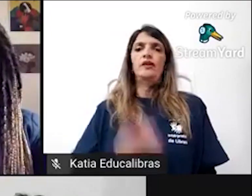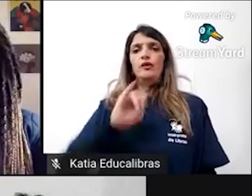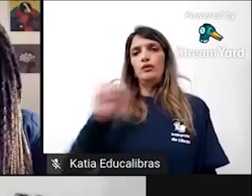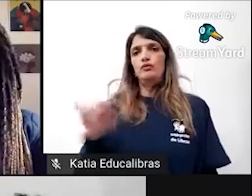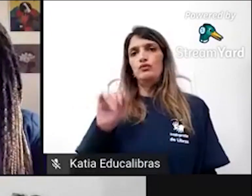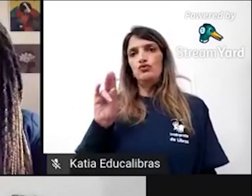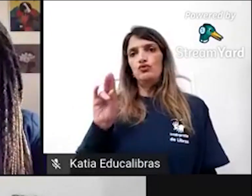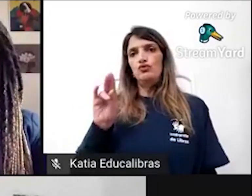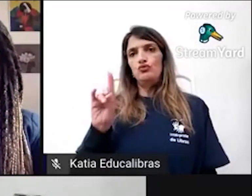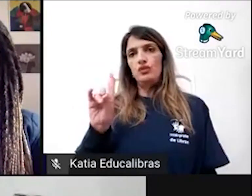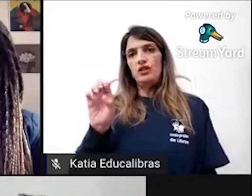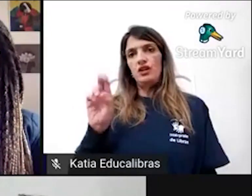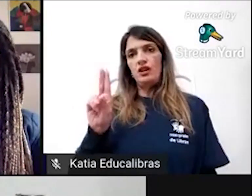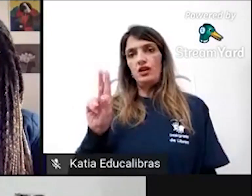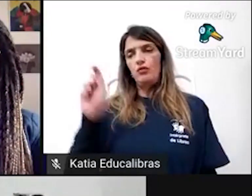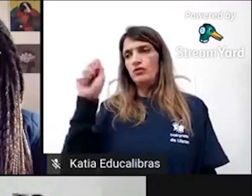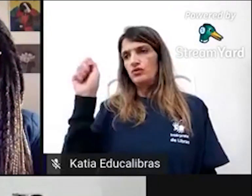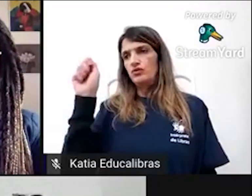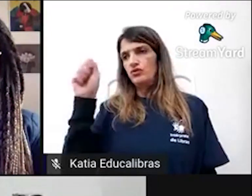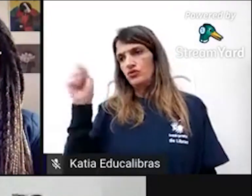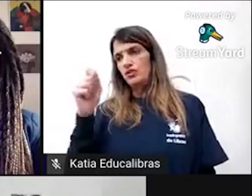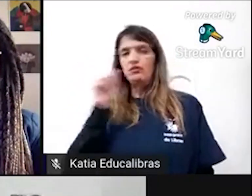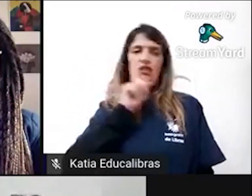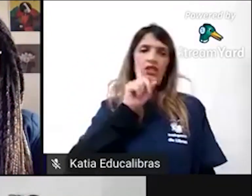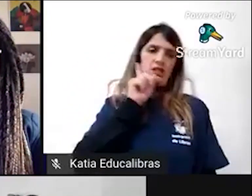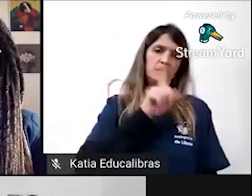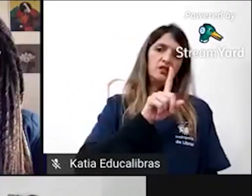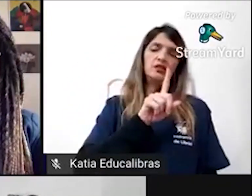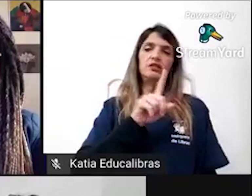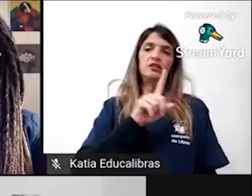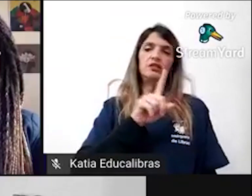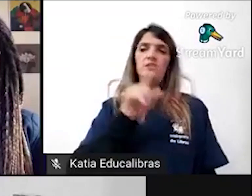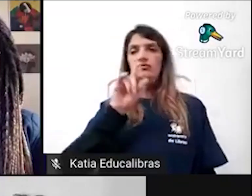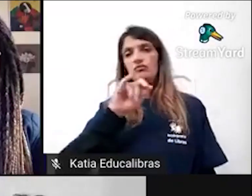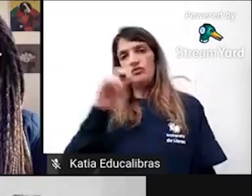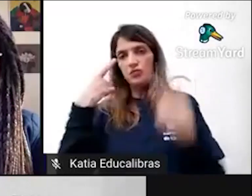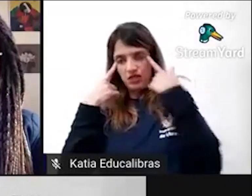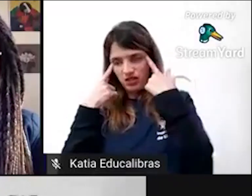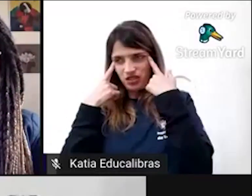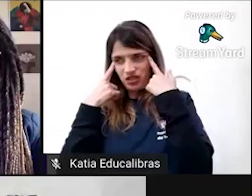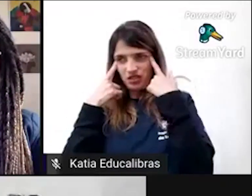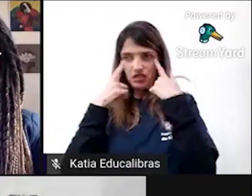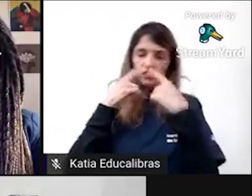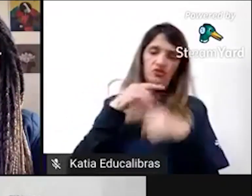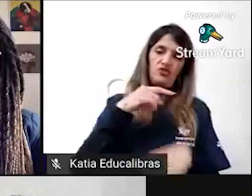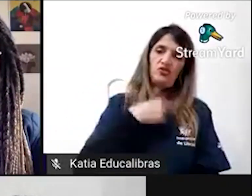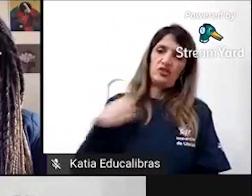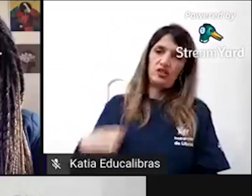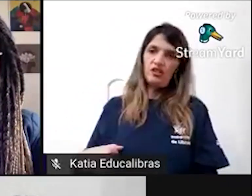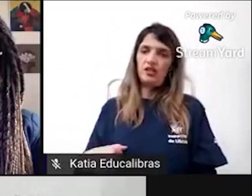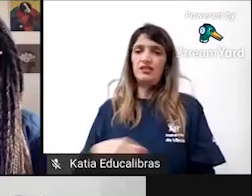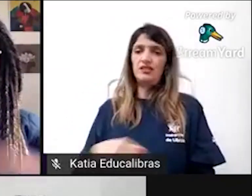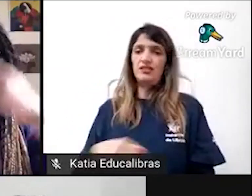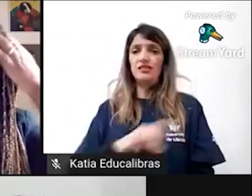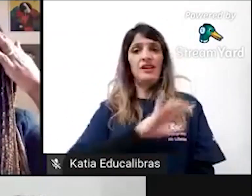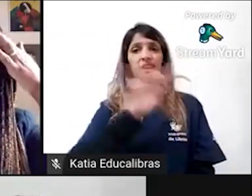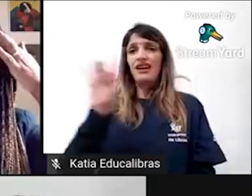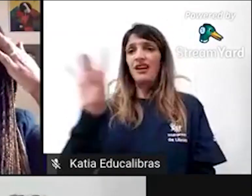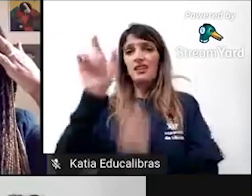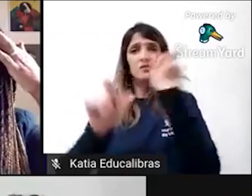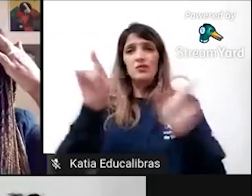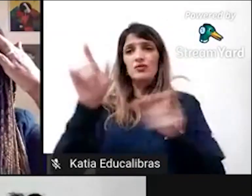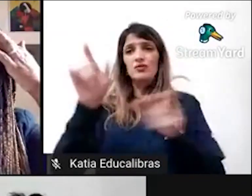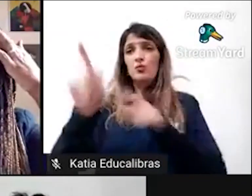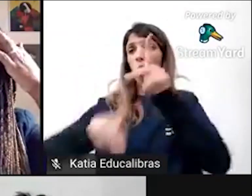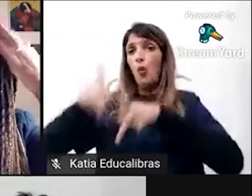do argentino, como do americano, como do japonês, do chinês. Cada um tem a sua história, cada um tem o seu Deus, seu Criador e todas as